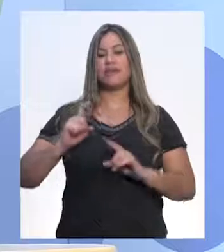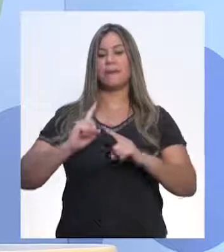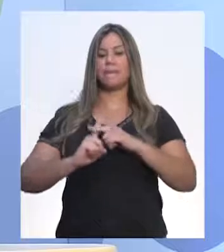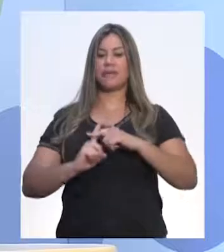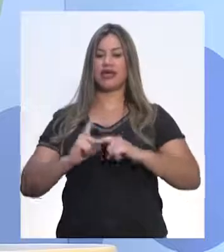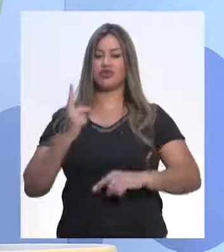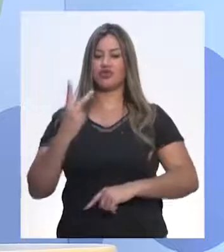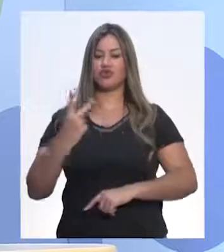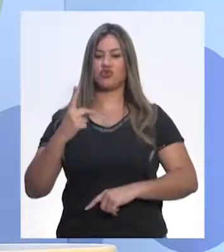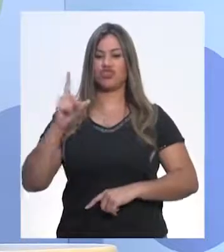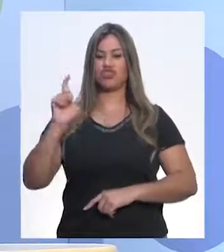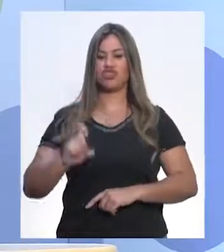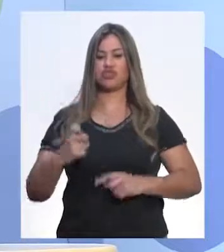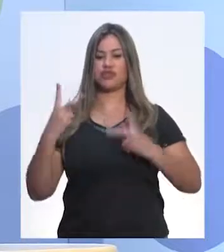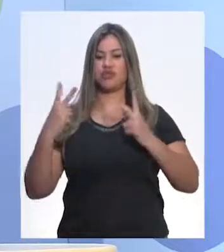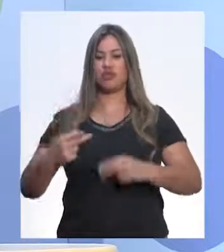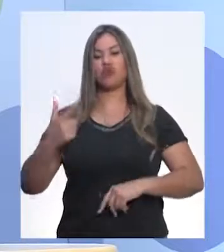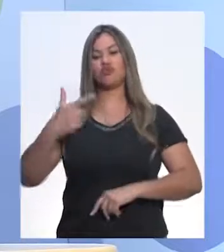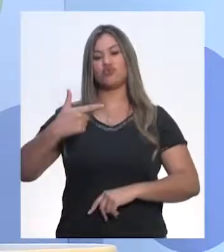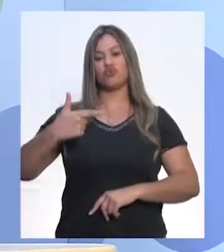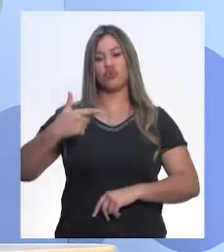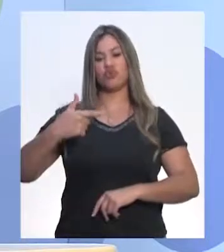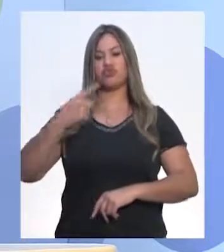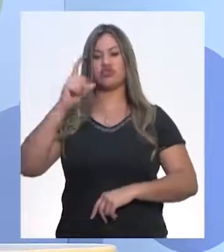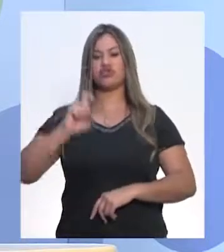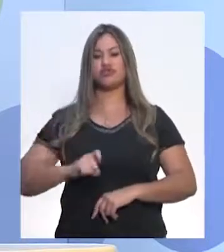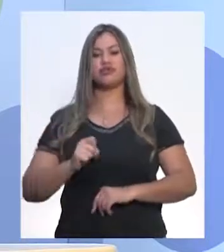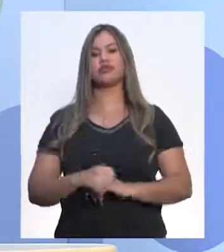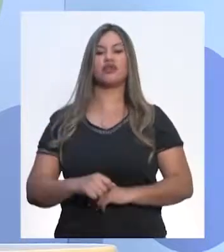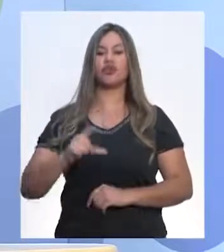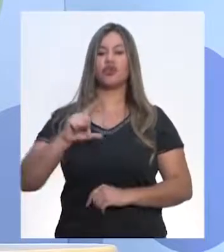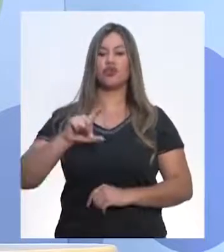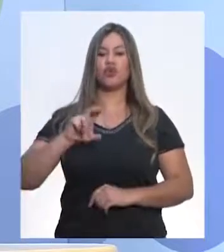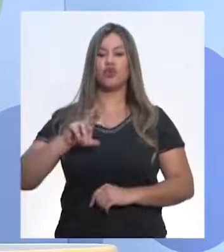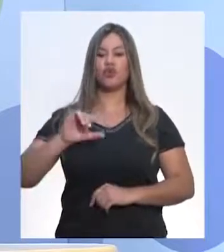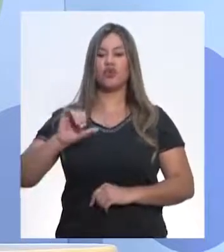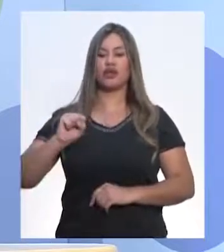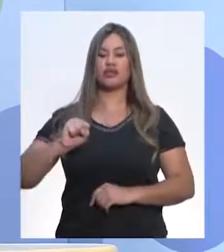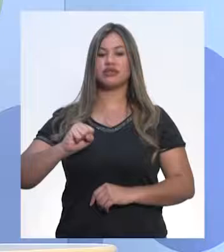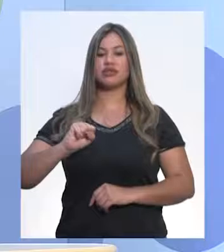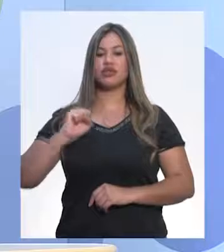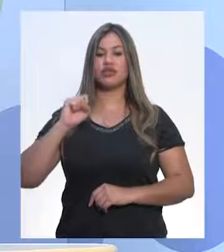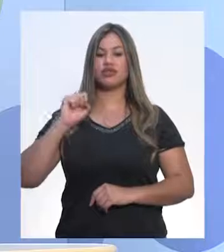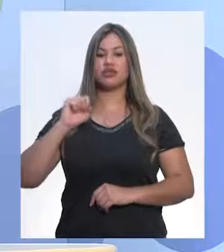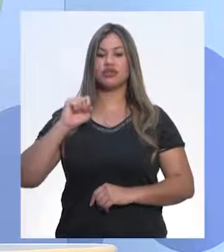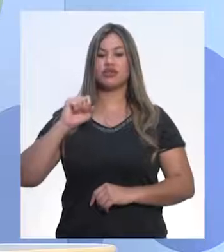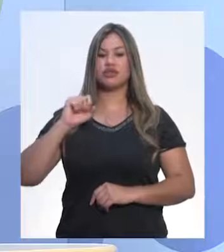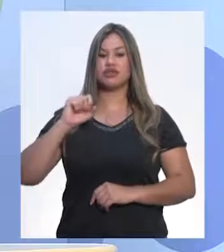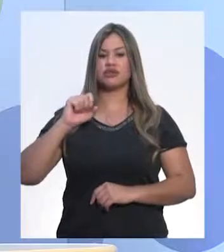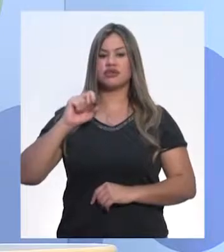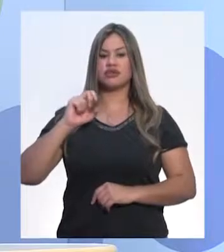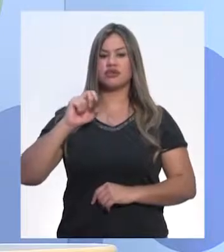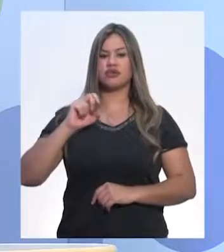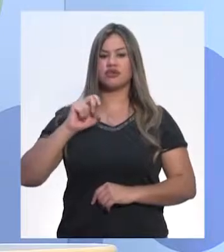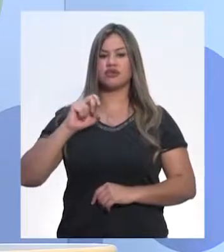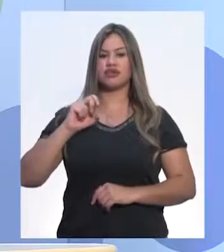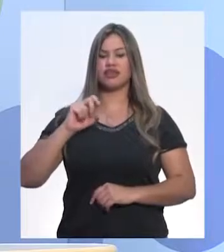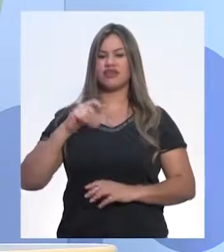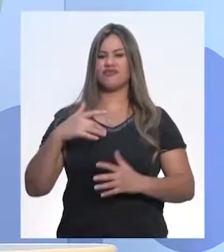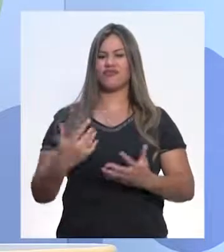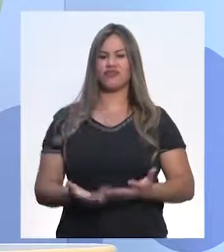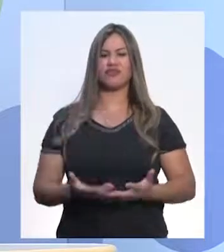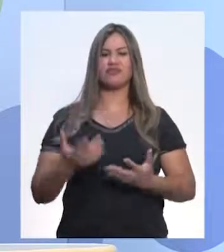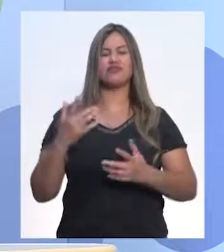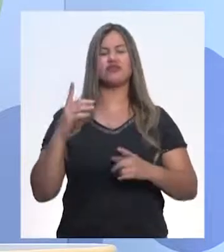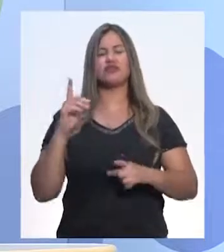a 12x. Encontrei do Lucas, x mais 5 é igual a y mais y. Mas eu encontrei também ó,